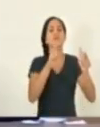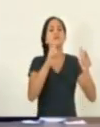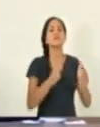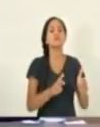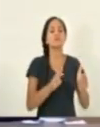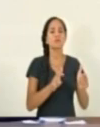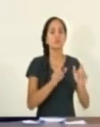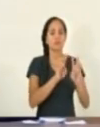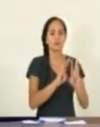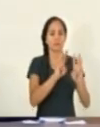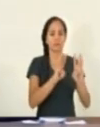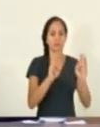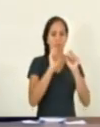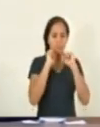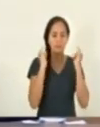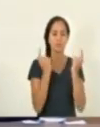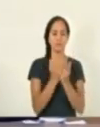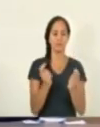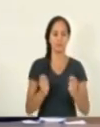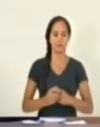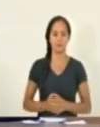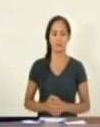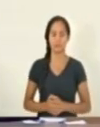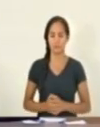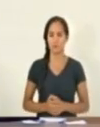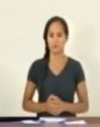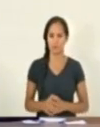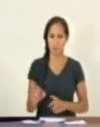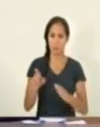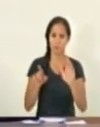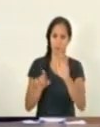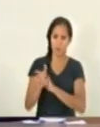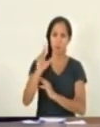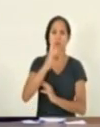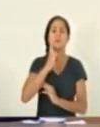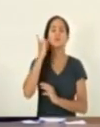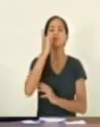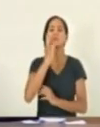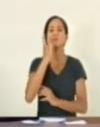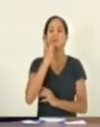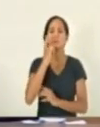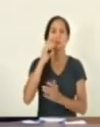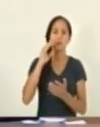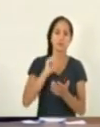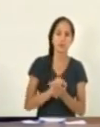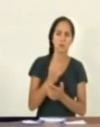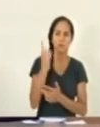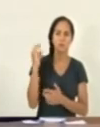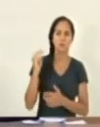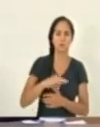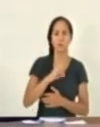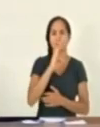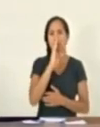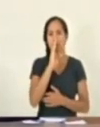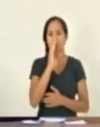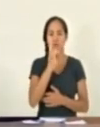disponibilizada no site da Assembleia. Consulto aos colegas deputados, queiram fazer registro de um minuto de silêncio. Deputado doutor Hércules.